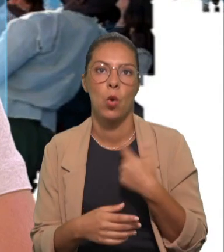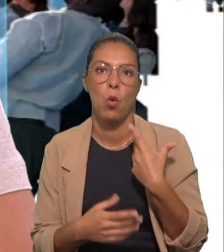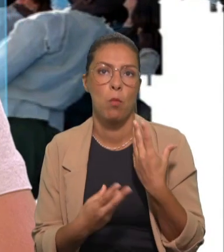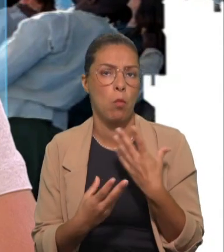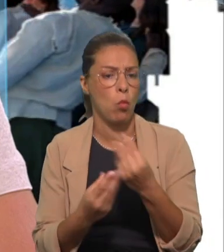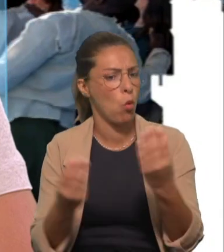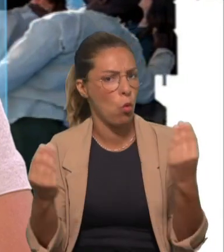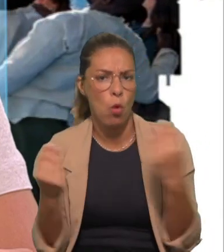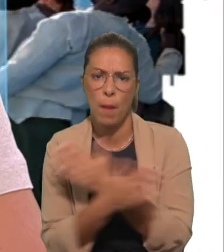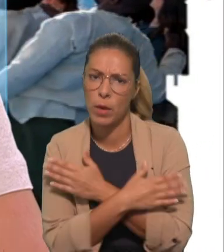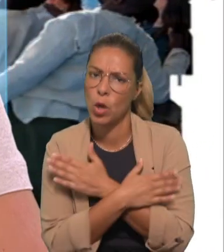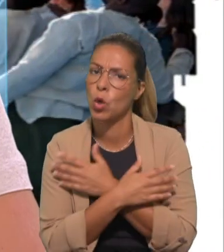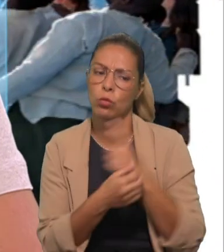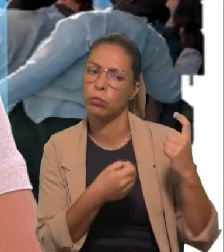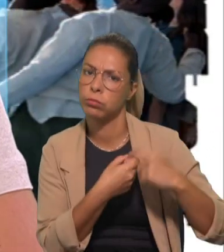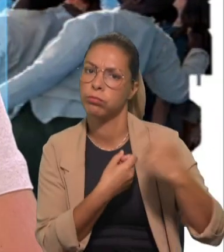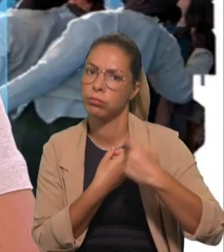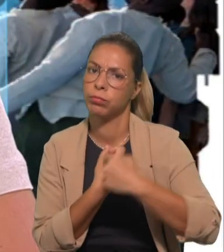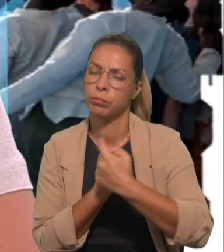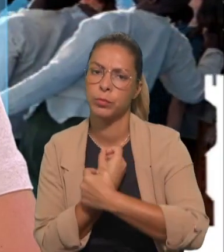continuo a fazer, e as pessoas que hoje em dia são